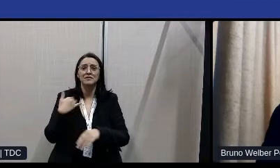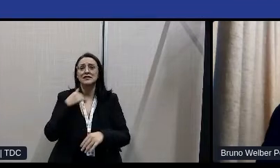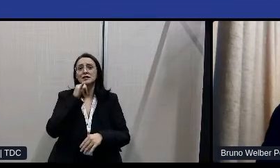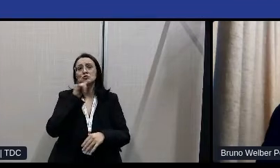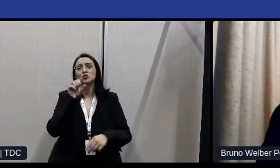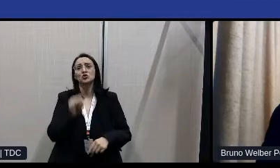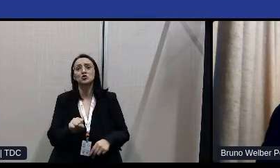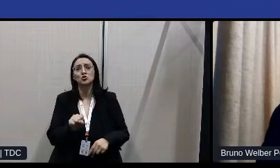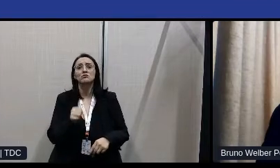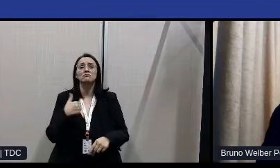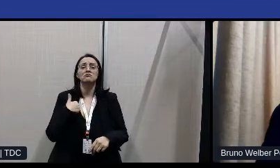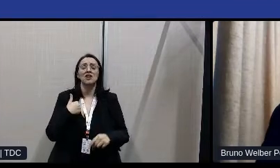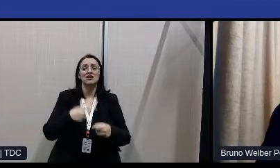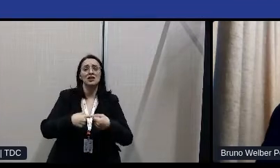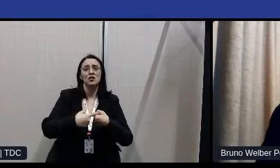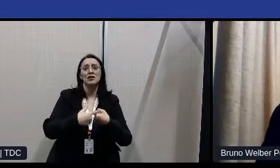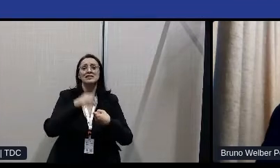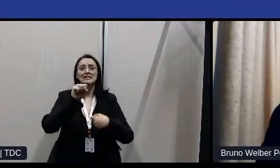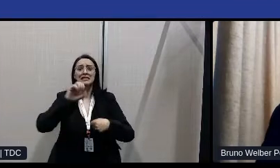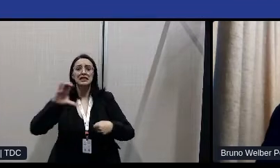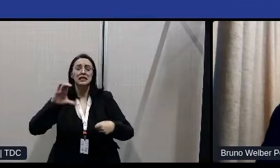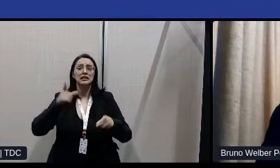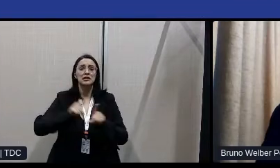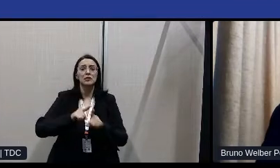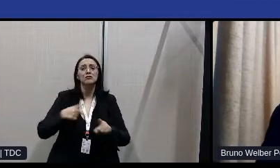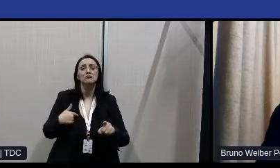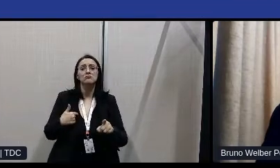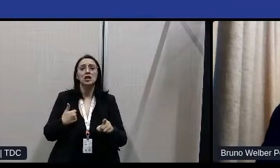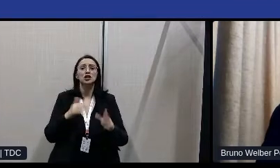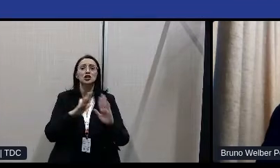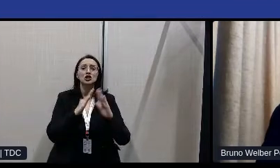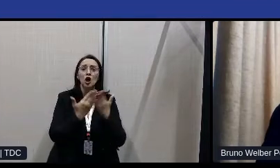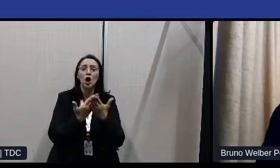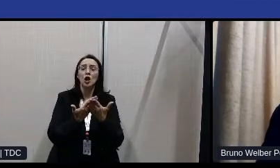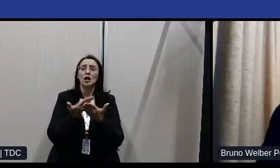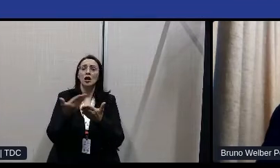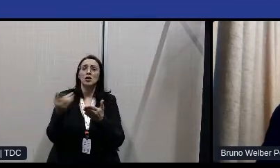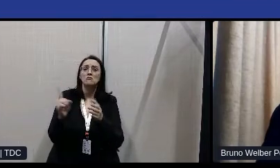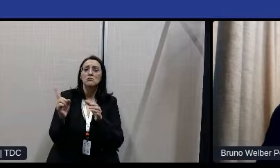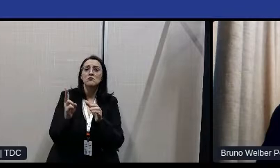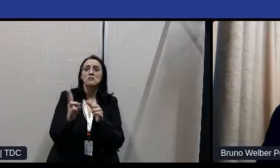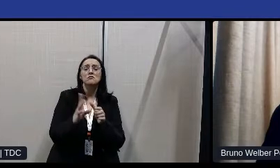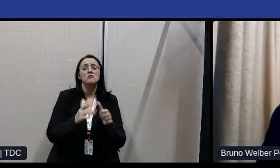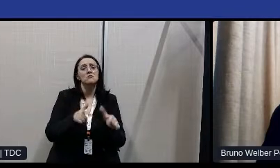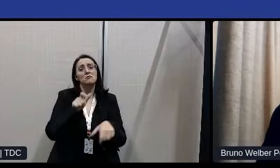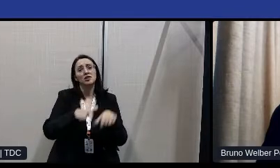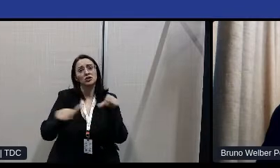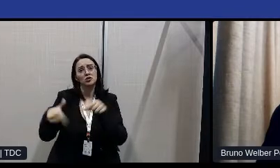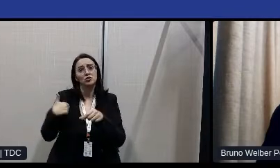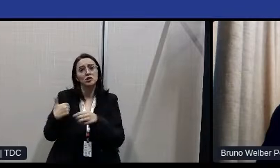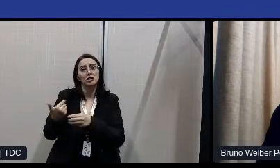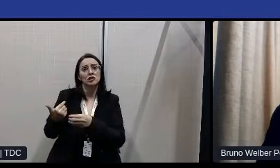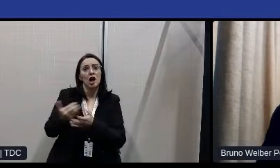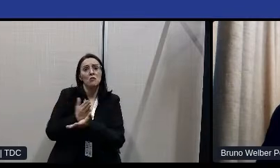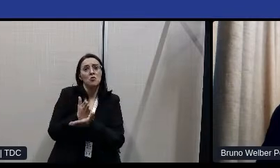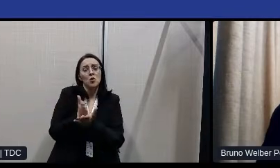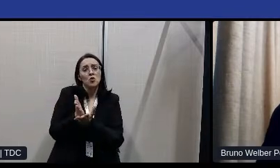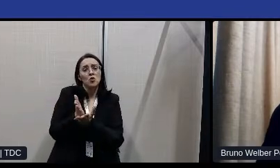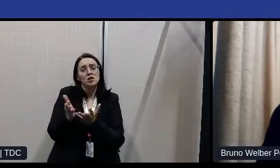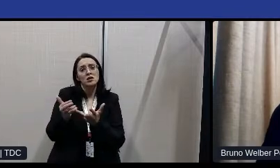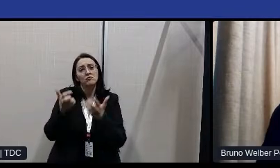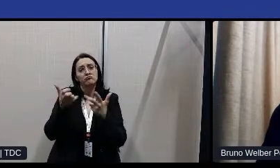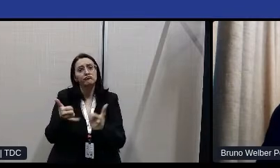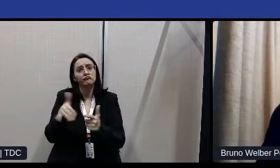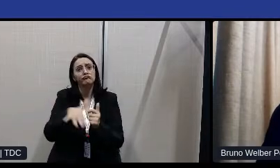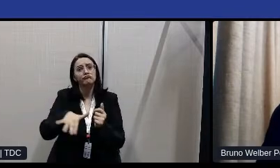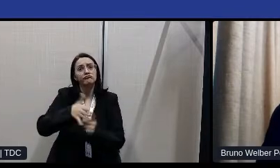Grande do Sul, Santa Catarina, a gente tem mais escolas que recebem essas pessoas e abordam elas da forma mais tecnológica,